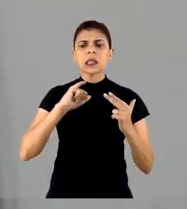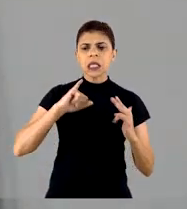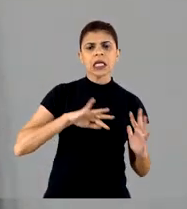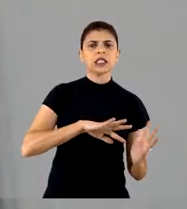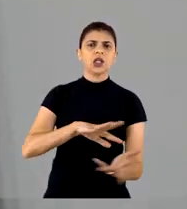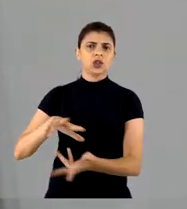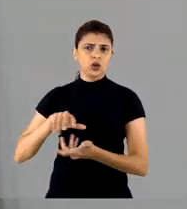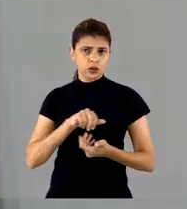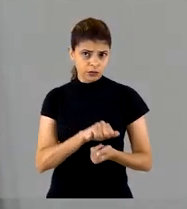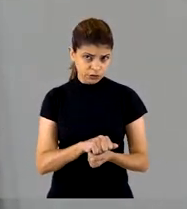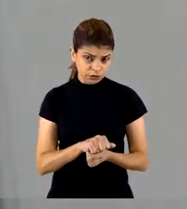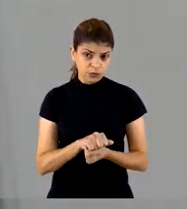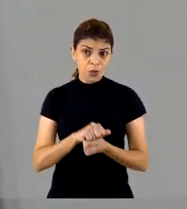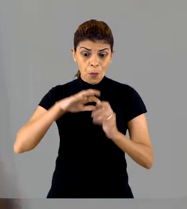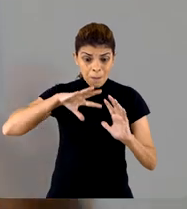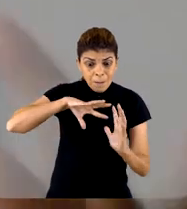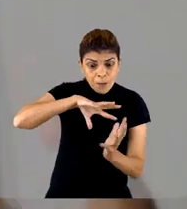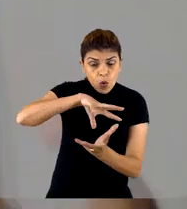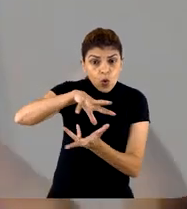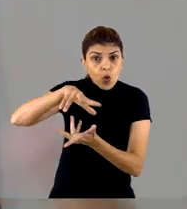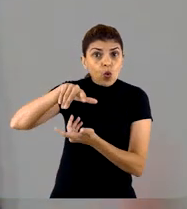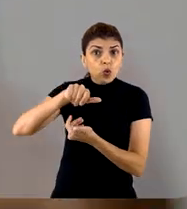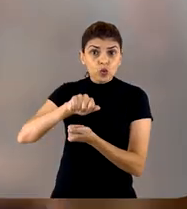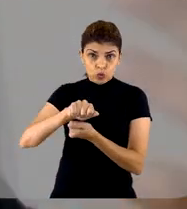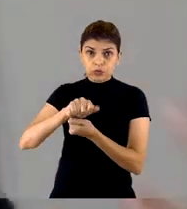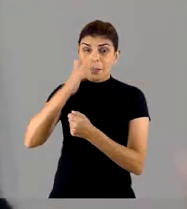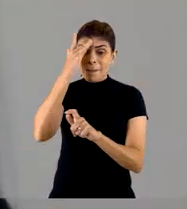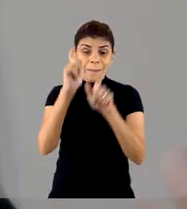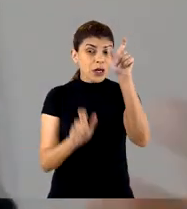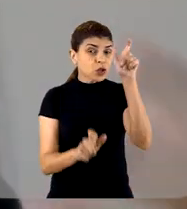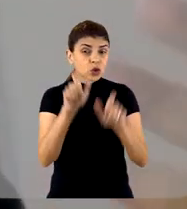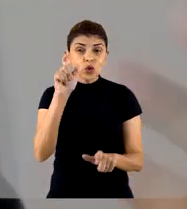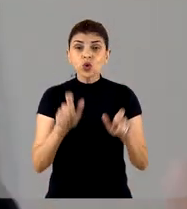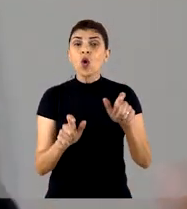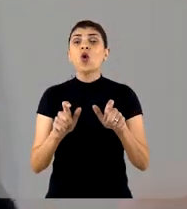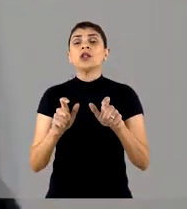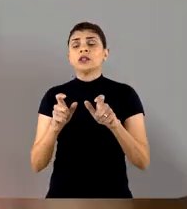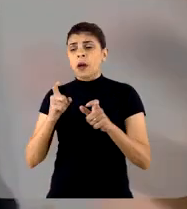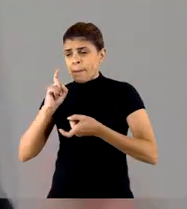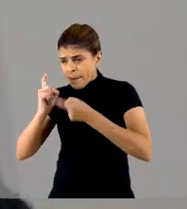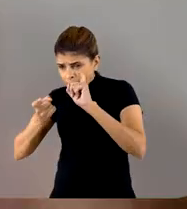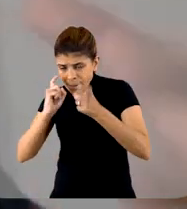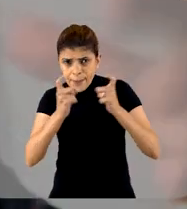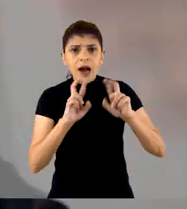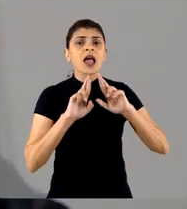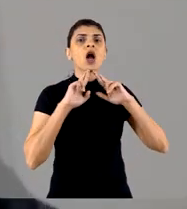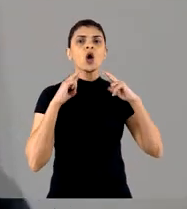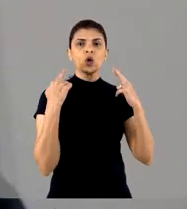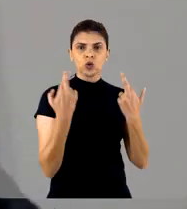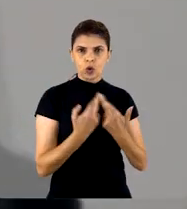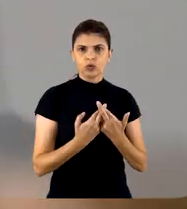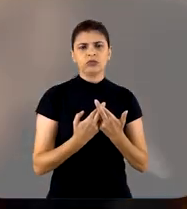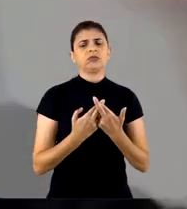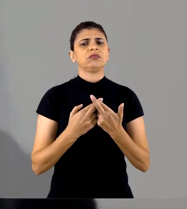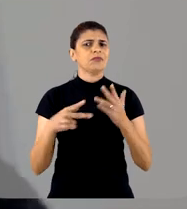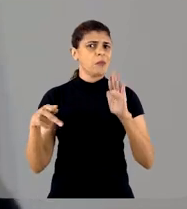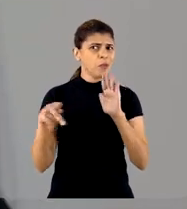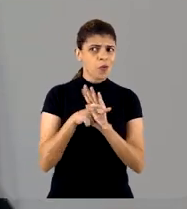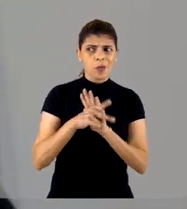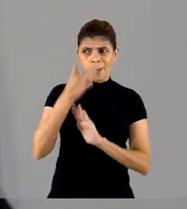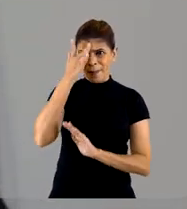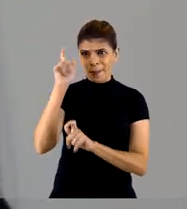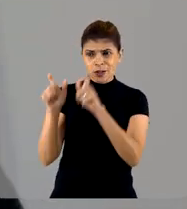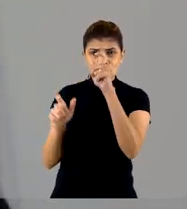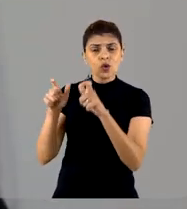internacionalista. Ou seja, o mundo, pessoas do mundo inteiro se reuniram, nesse momento, em especial os líderes ocidentais, os